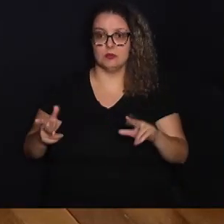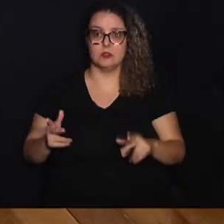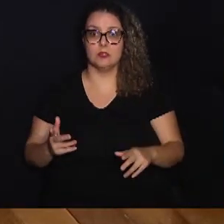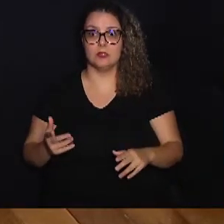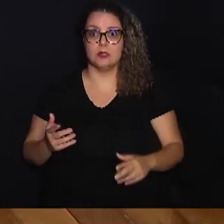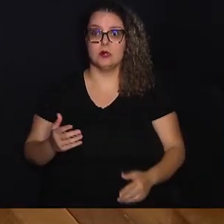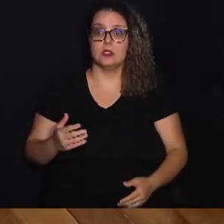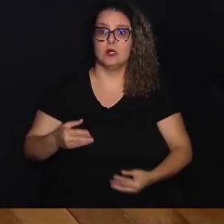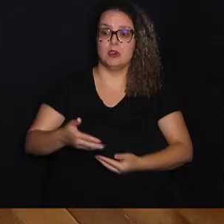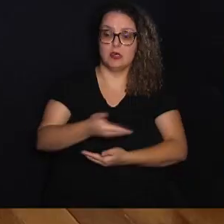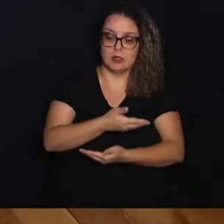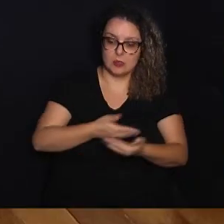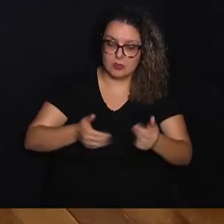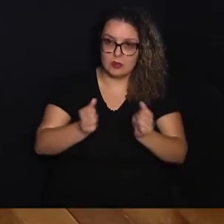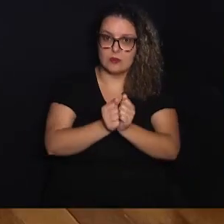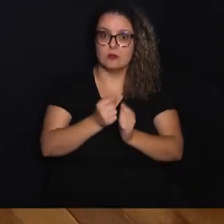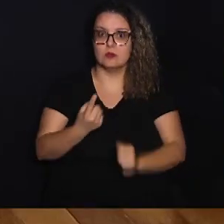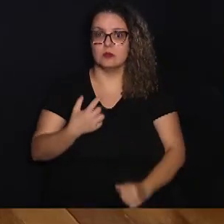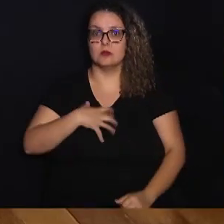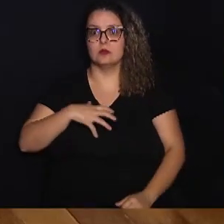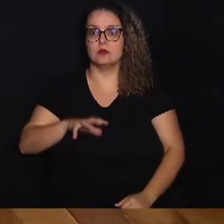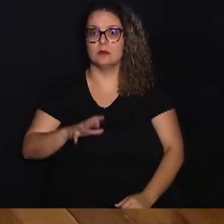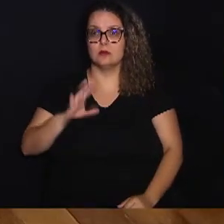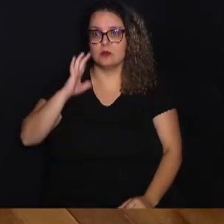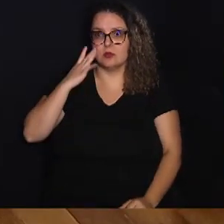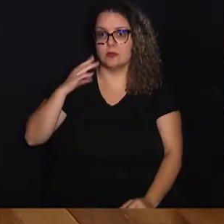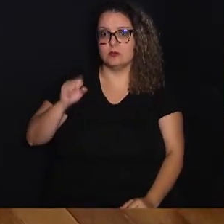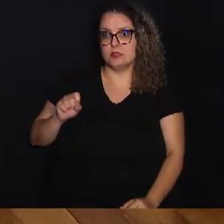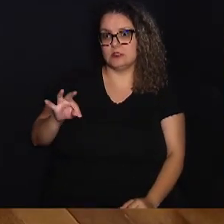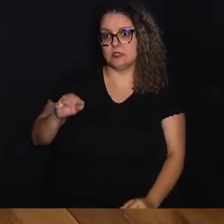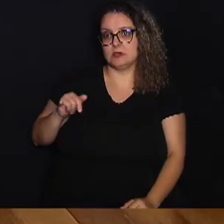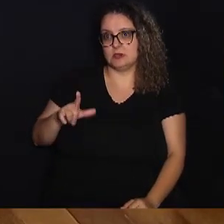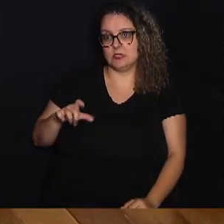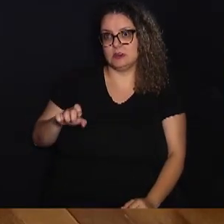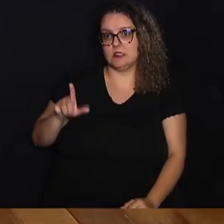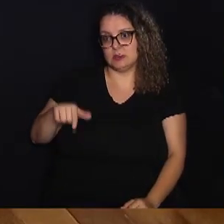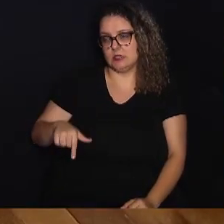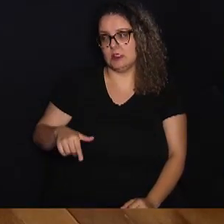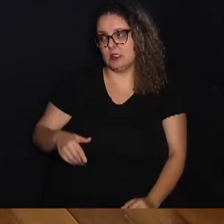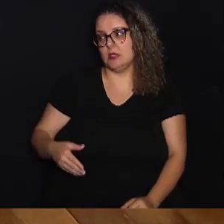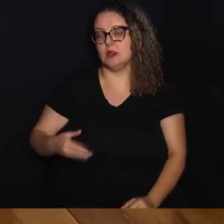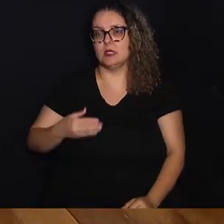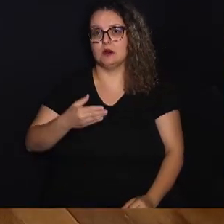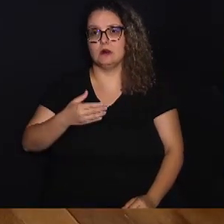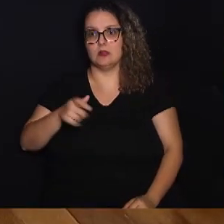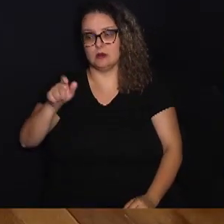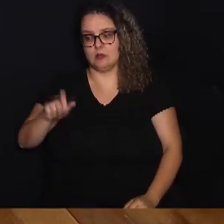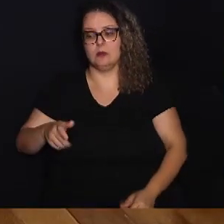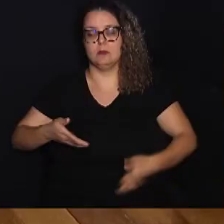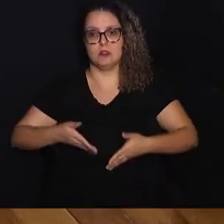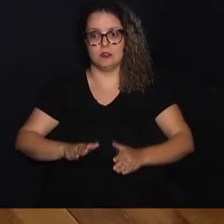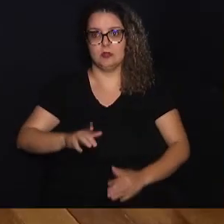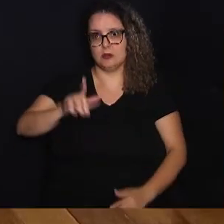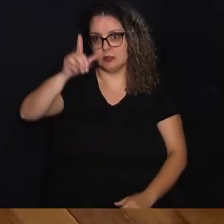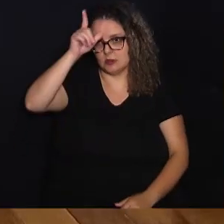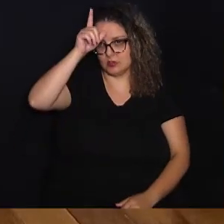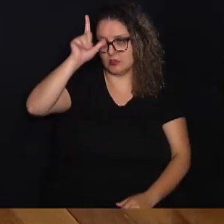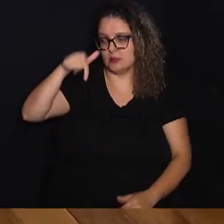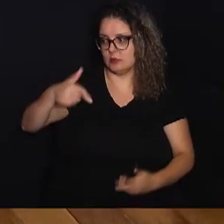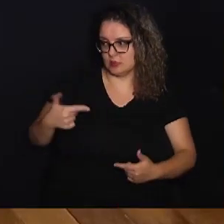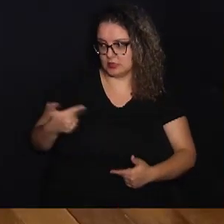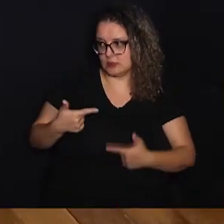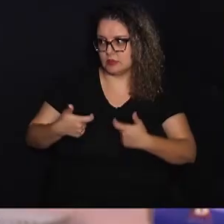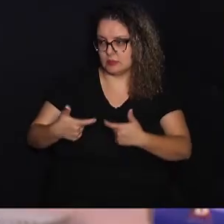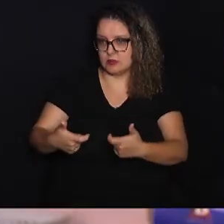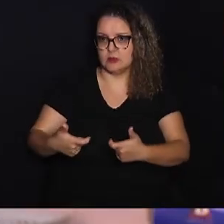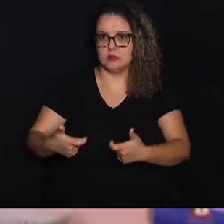numa integralidade, né? Que acho que o Steiner, que era um alemão, né? Fundou essa pedagogia lá na Alemanha, depois da guerra, né? Numa situação